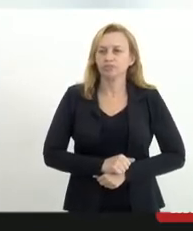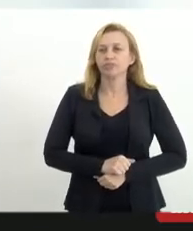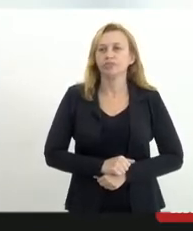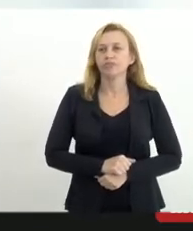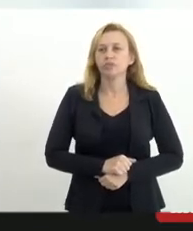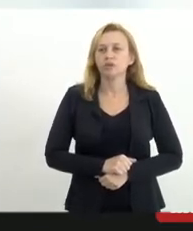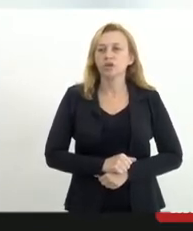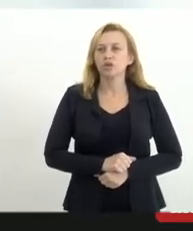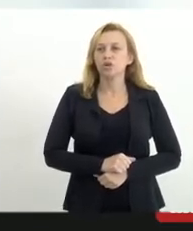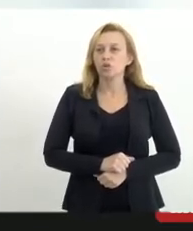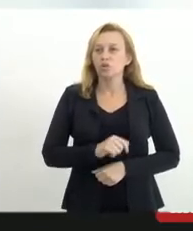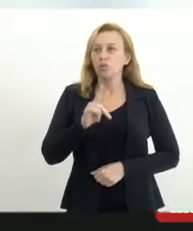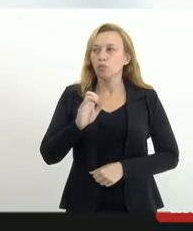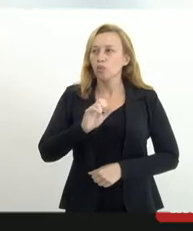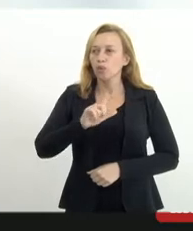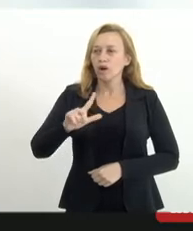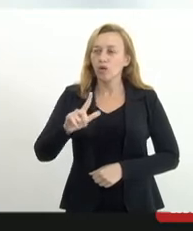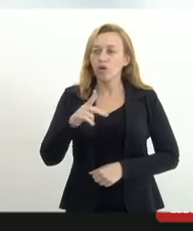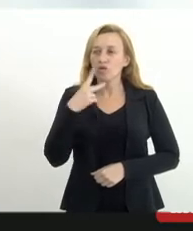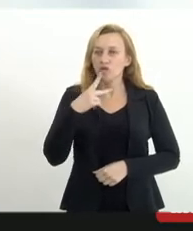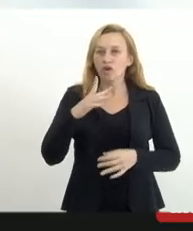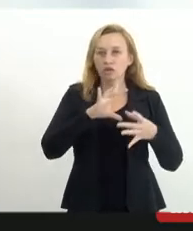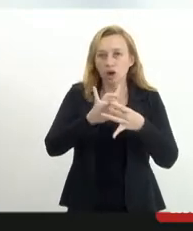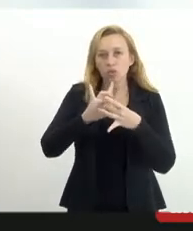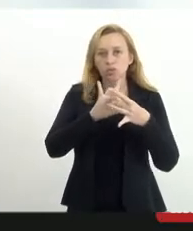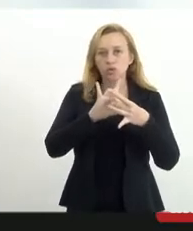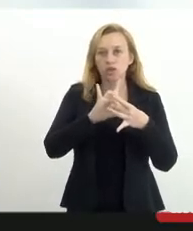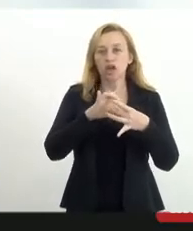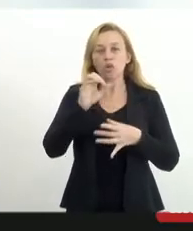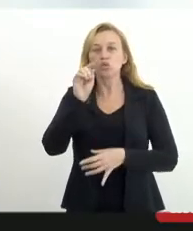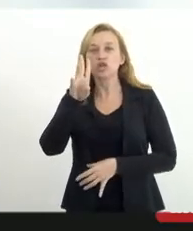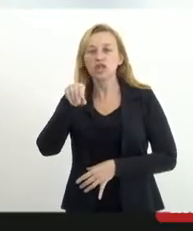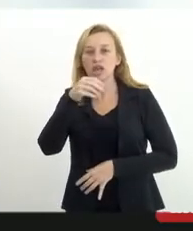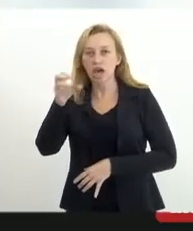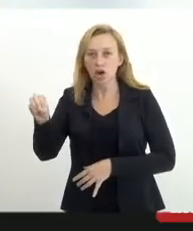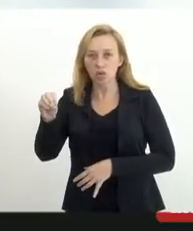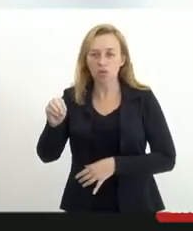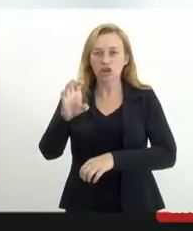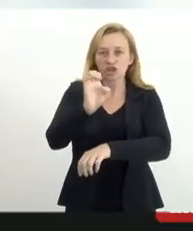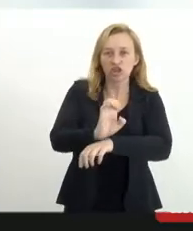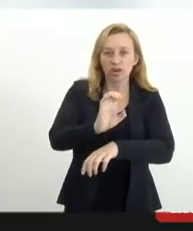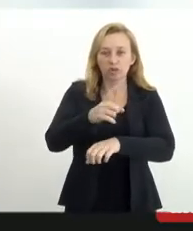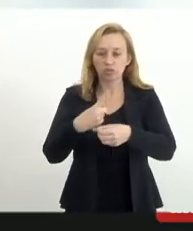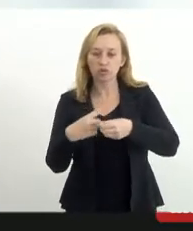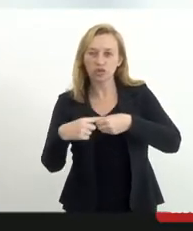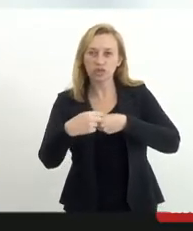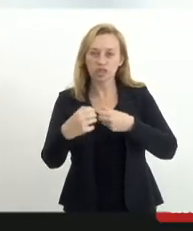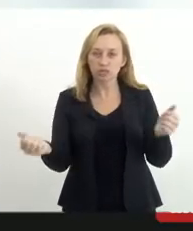no plural, estou falando da União, Estado e municípios.